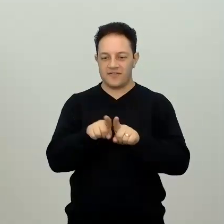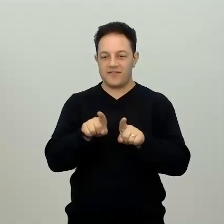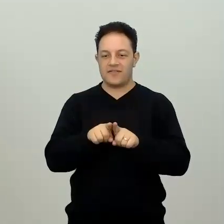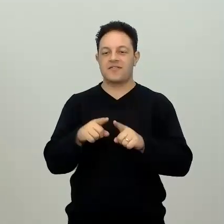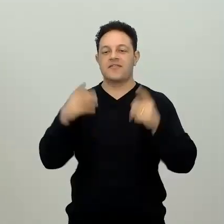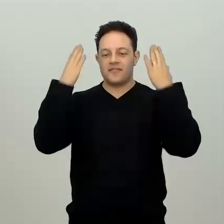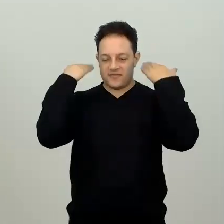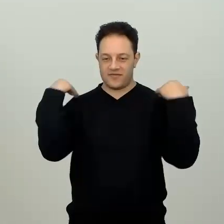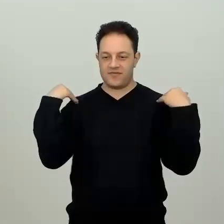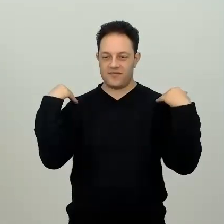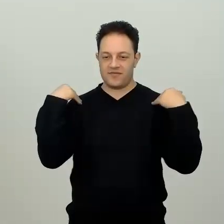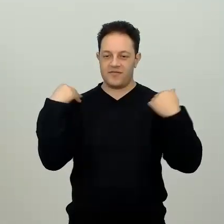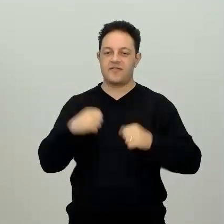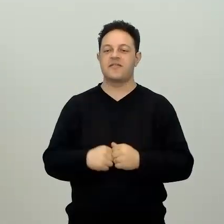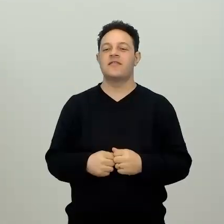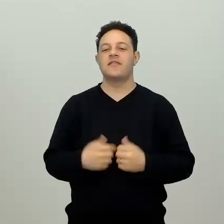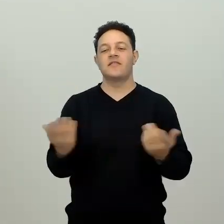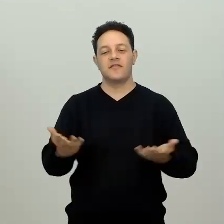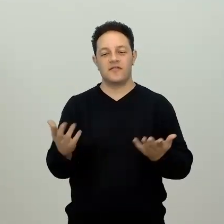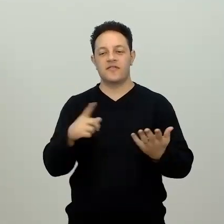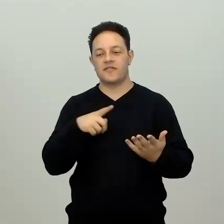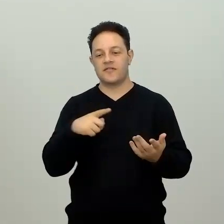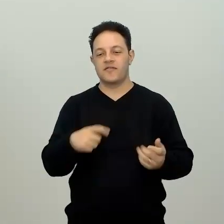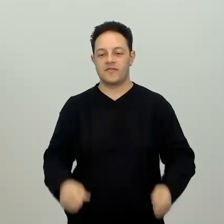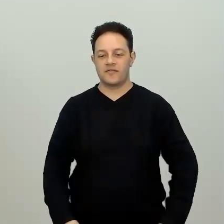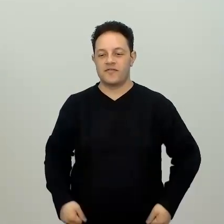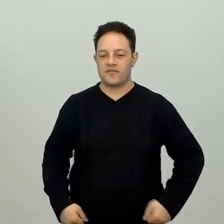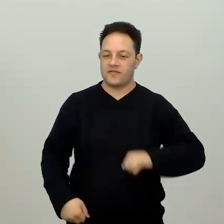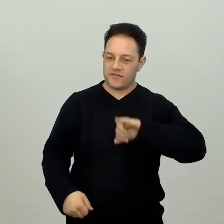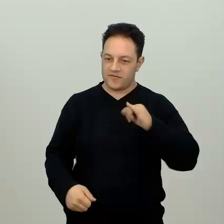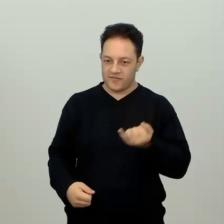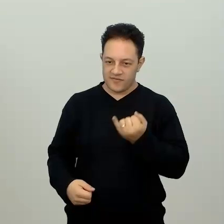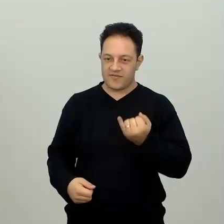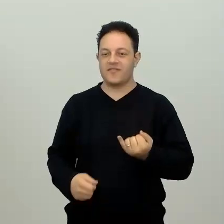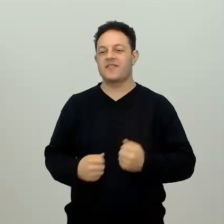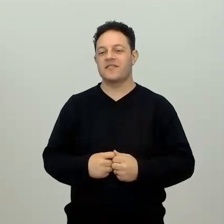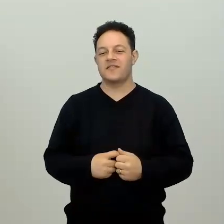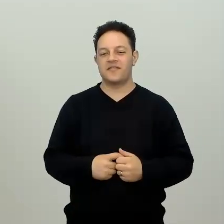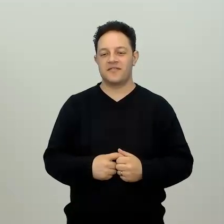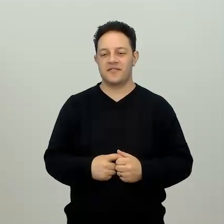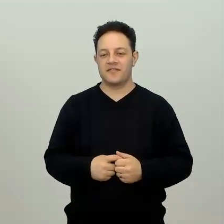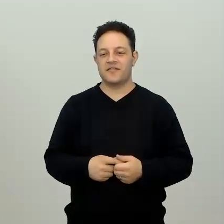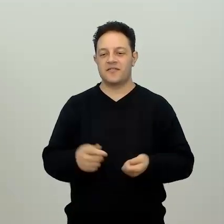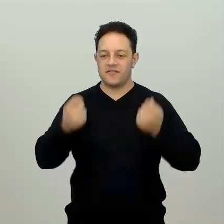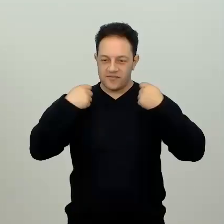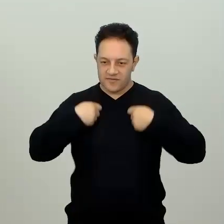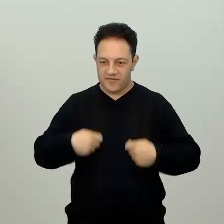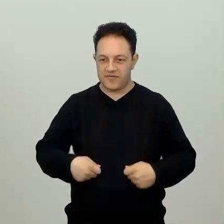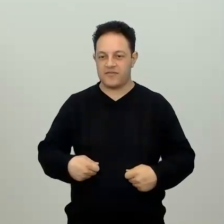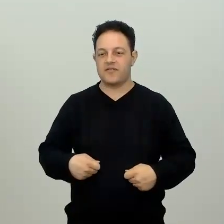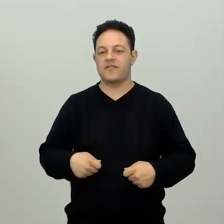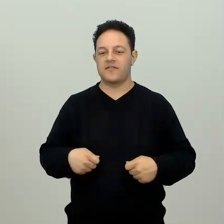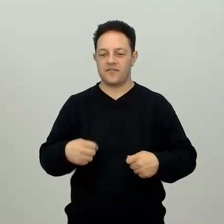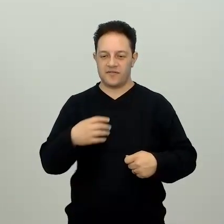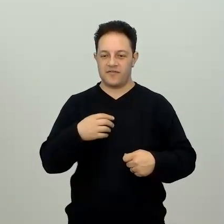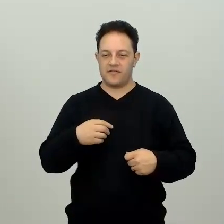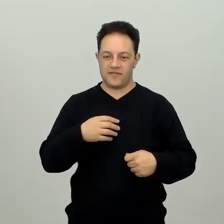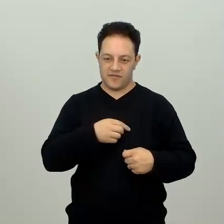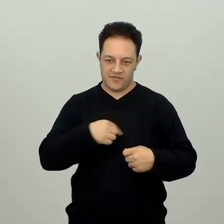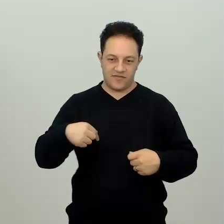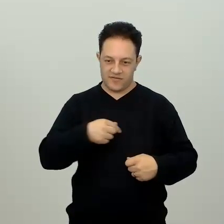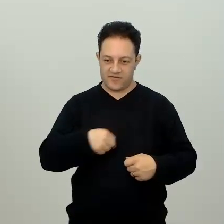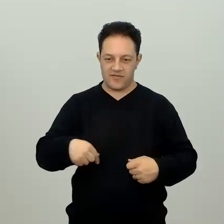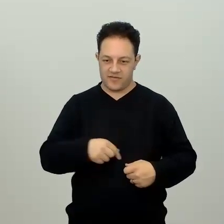do ombro. E hoje estou usando, então, uma calça jeans, uma blusa listrada,